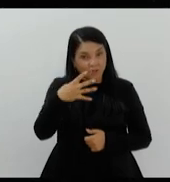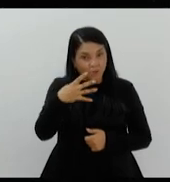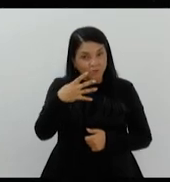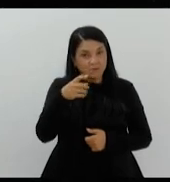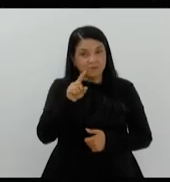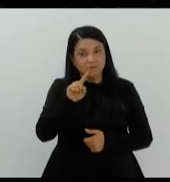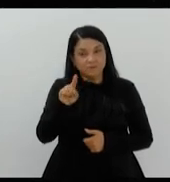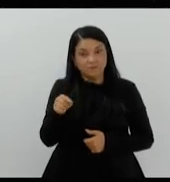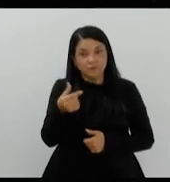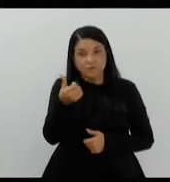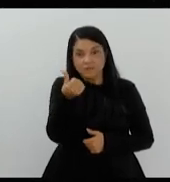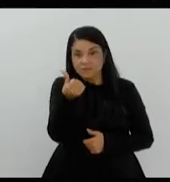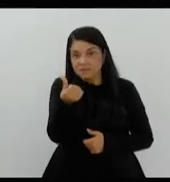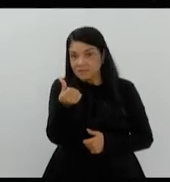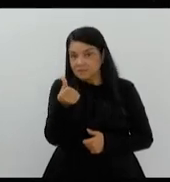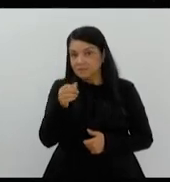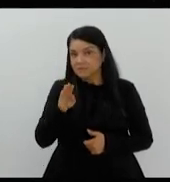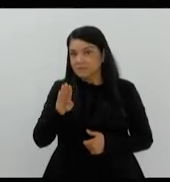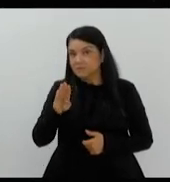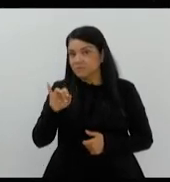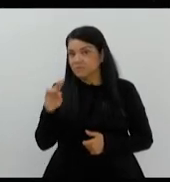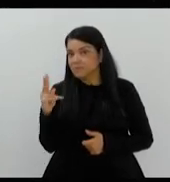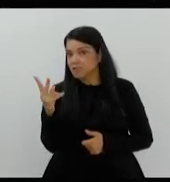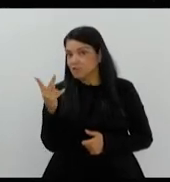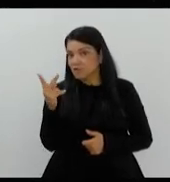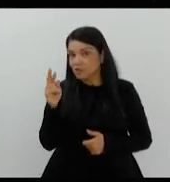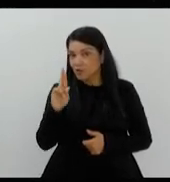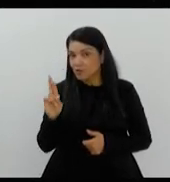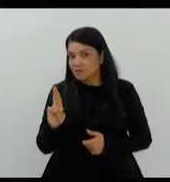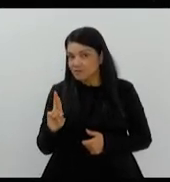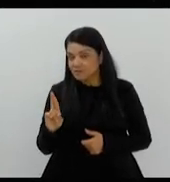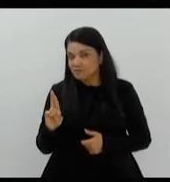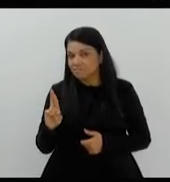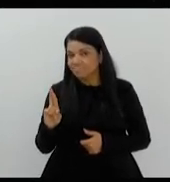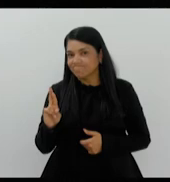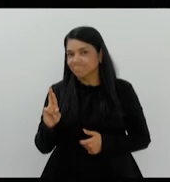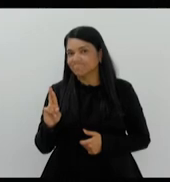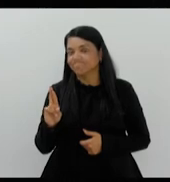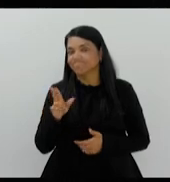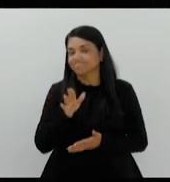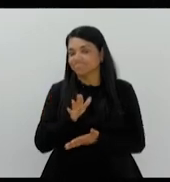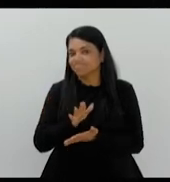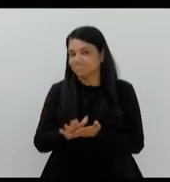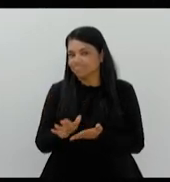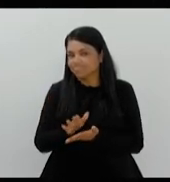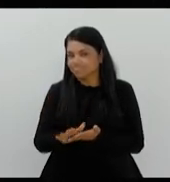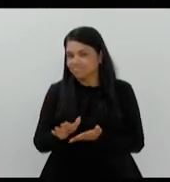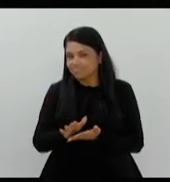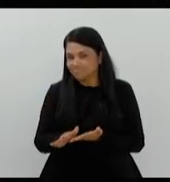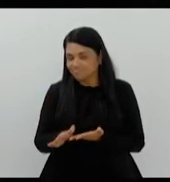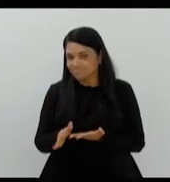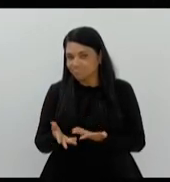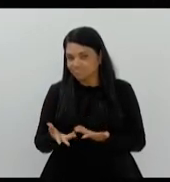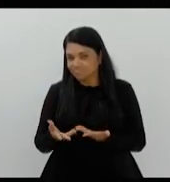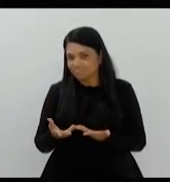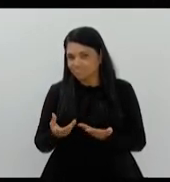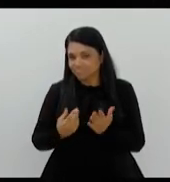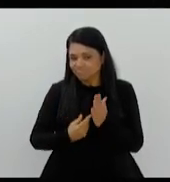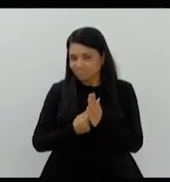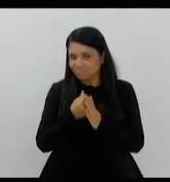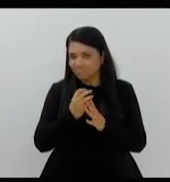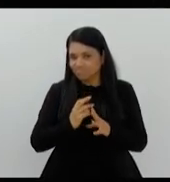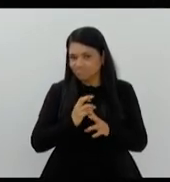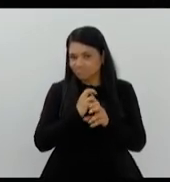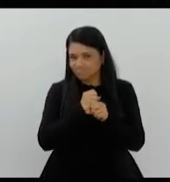14,6 bilhões de reais de rombo orçamentário. Não é pouco, tia